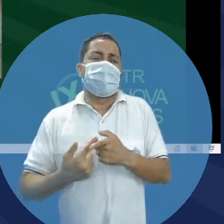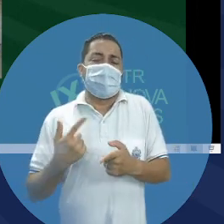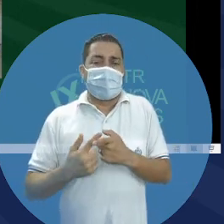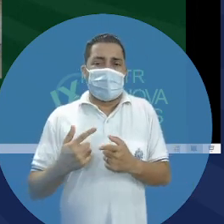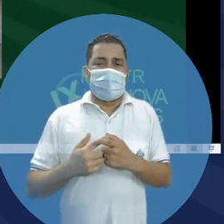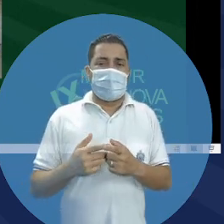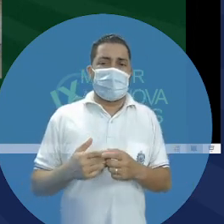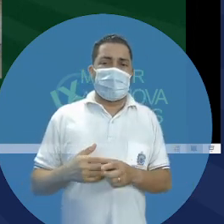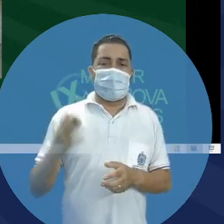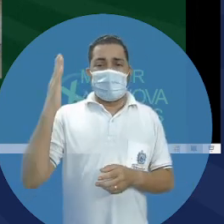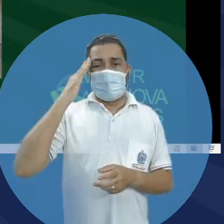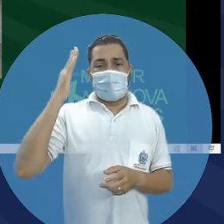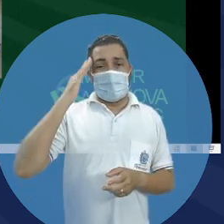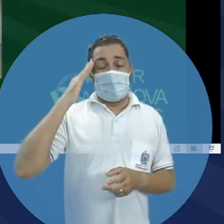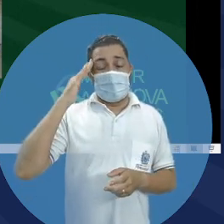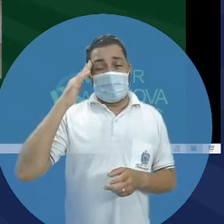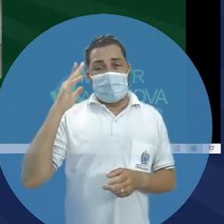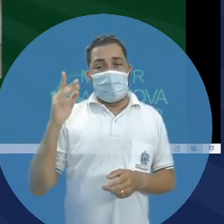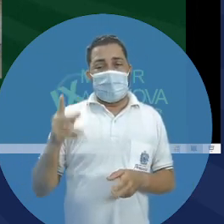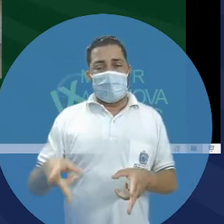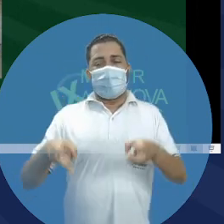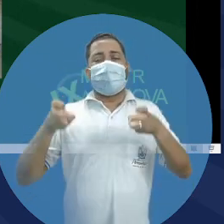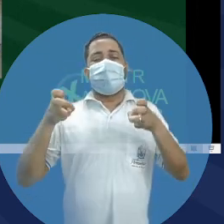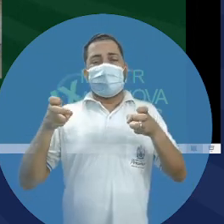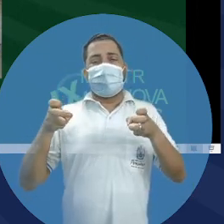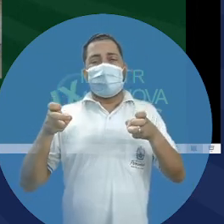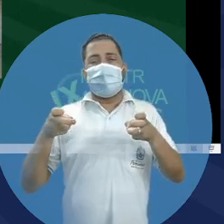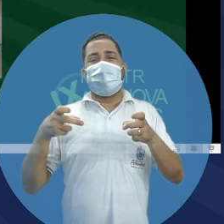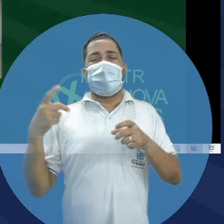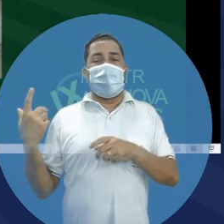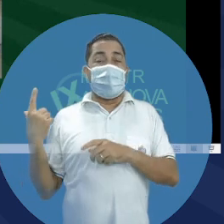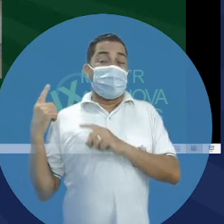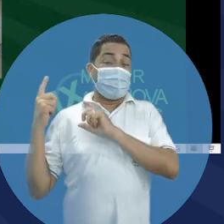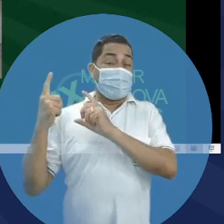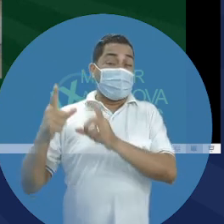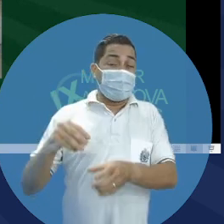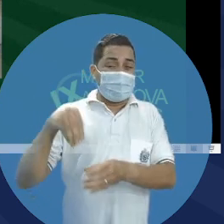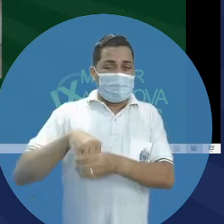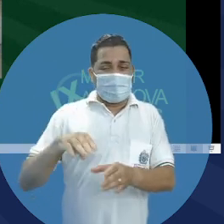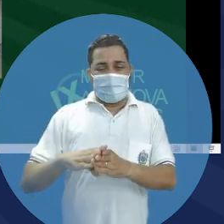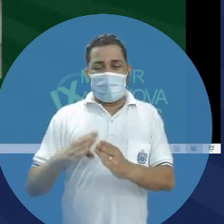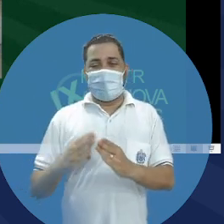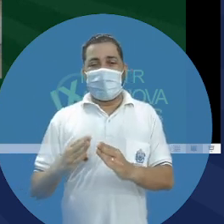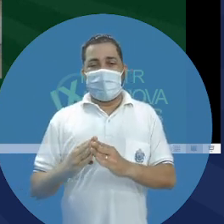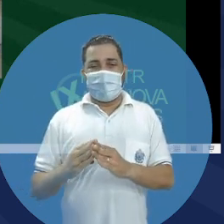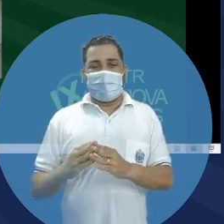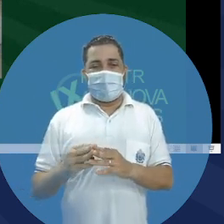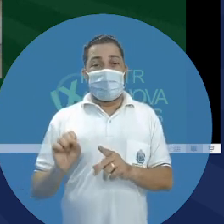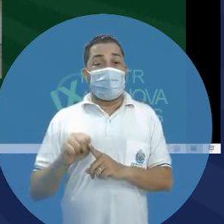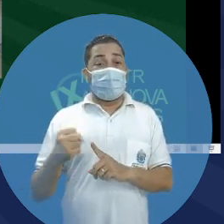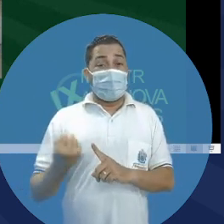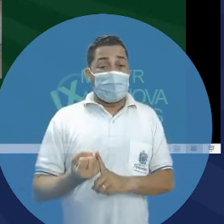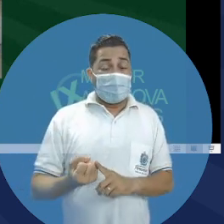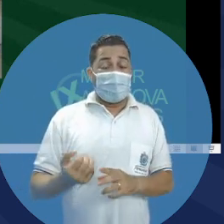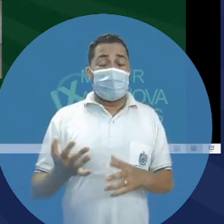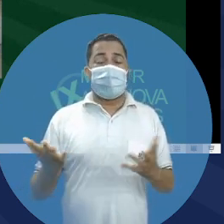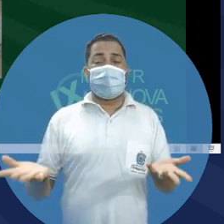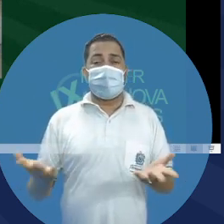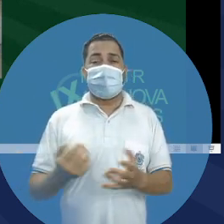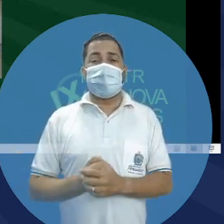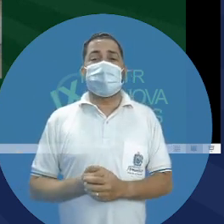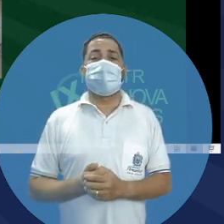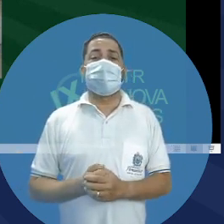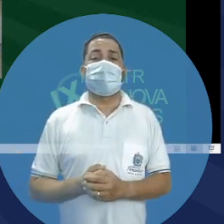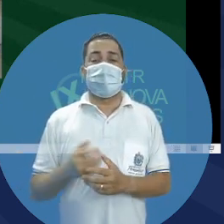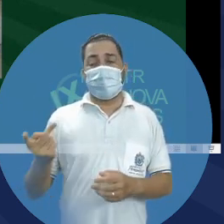era a construção social dentro da casa que provocava esse entender. E foi dito a